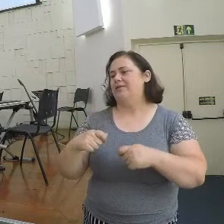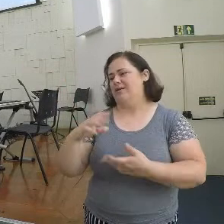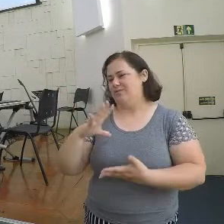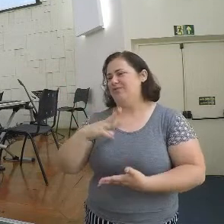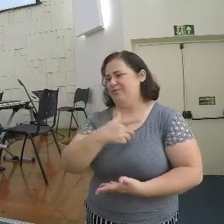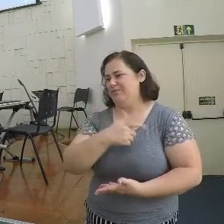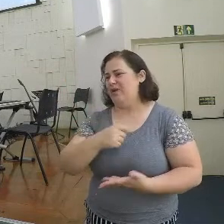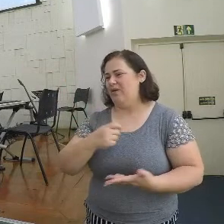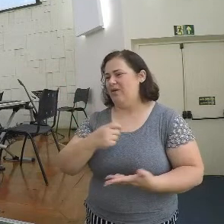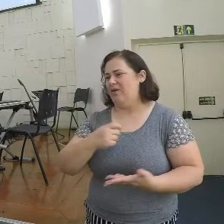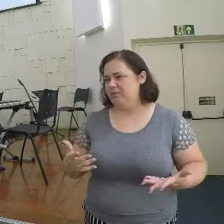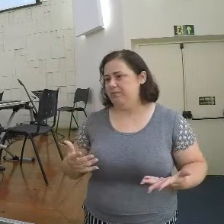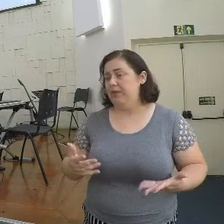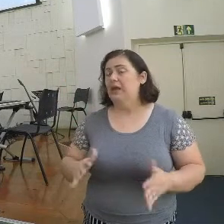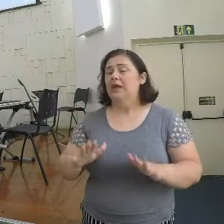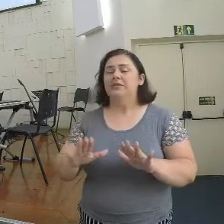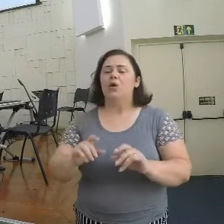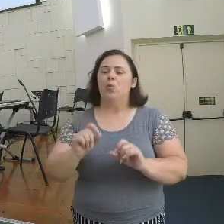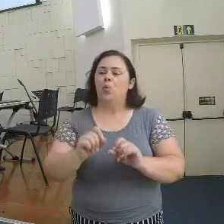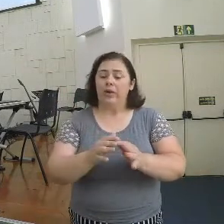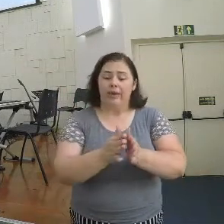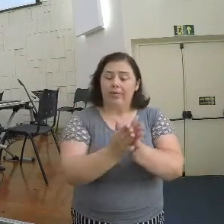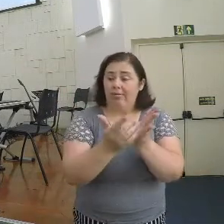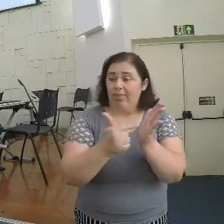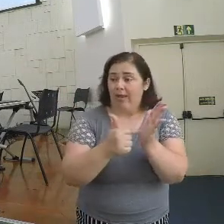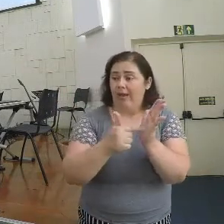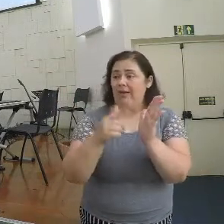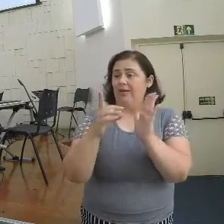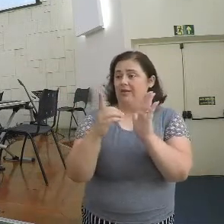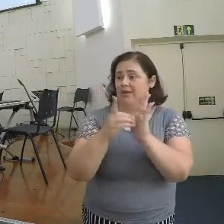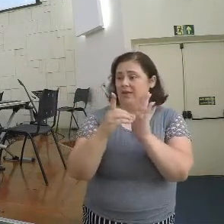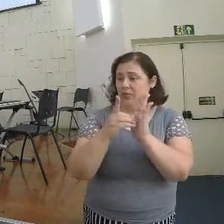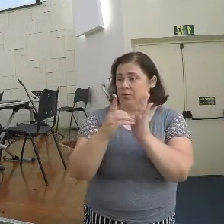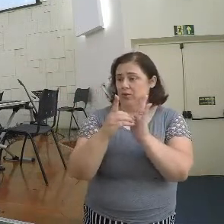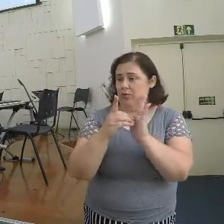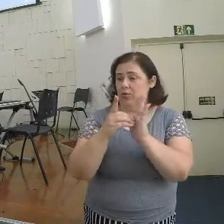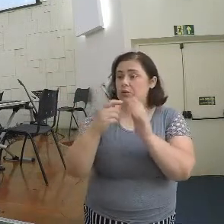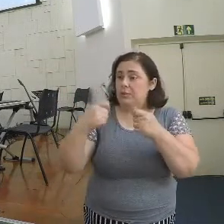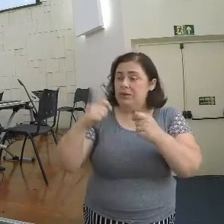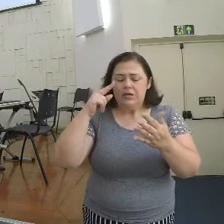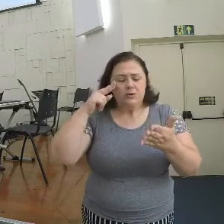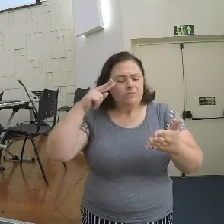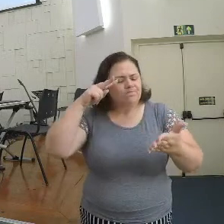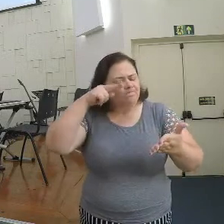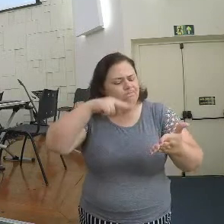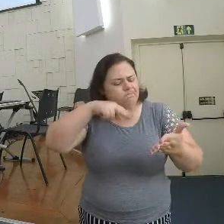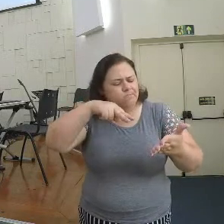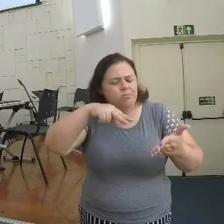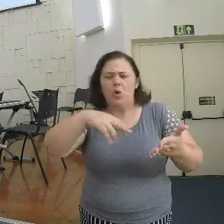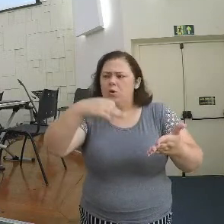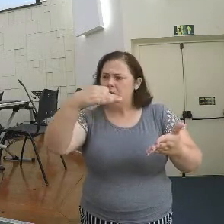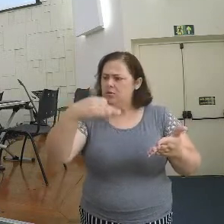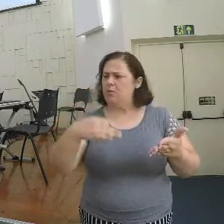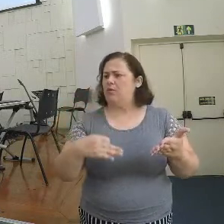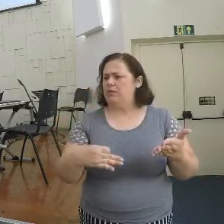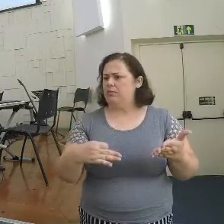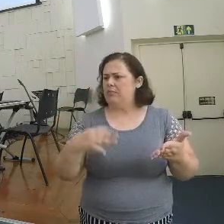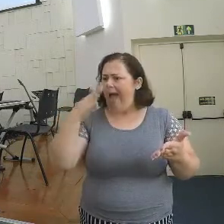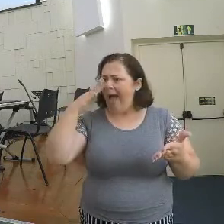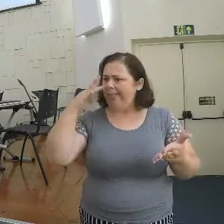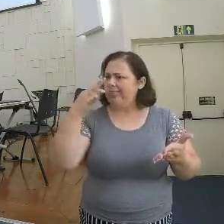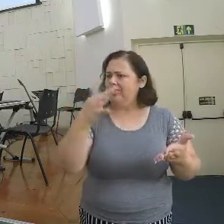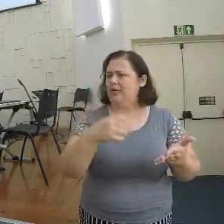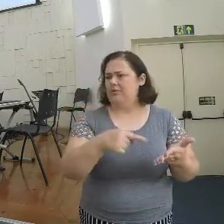meus irmãos, aquilo que aqui está escrito precisa ser olhado com o ensino bíblico completo. Aquilo que